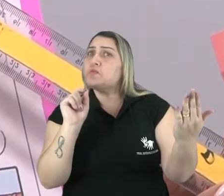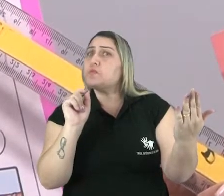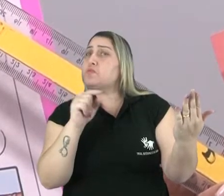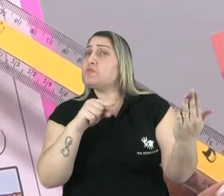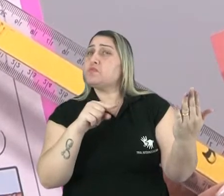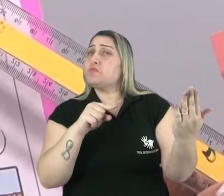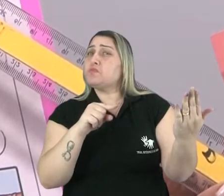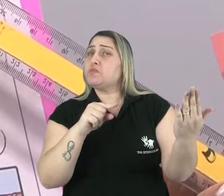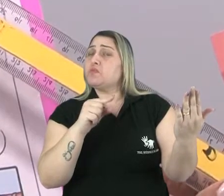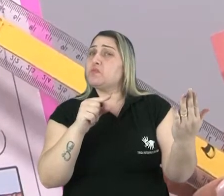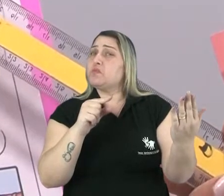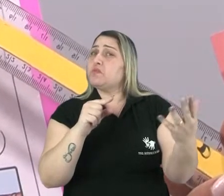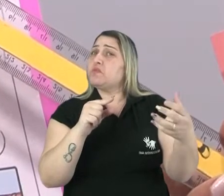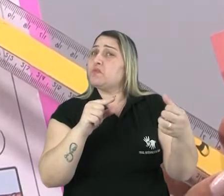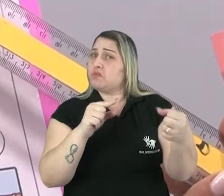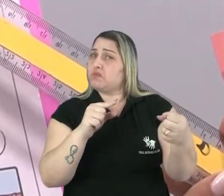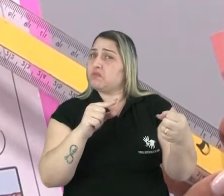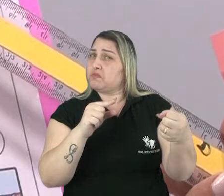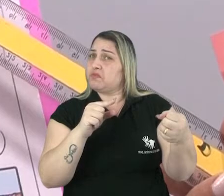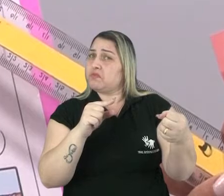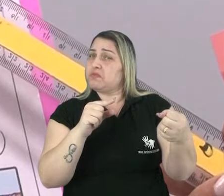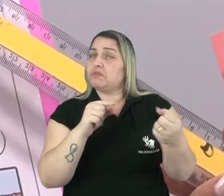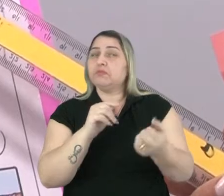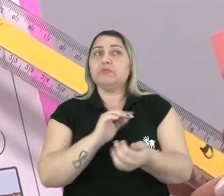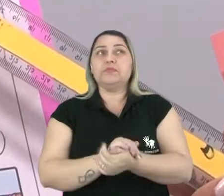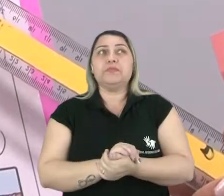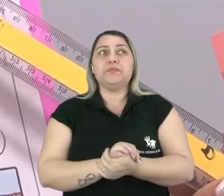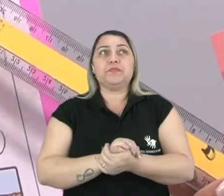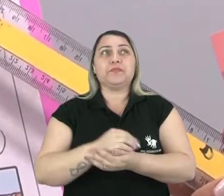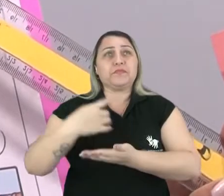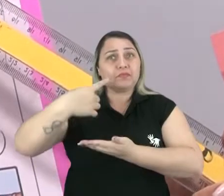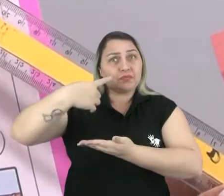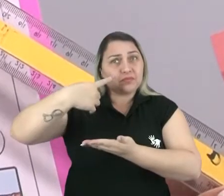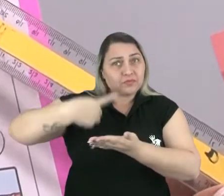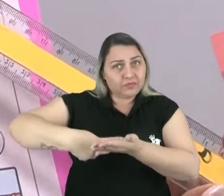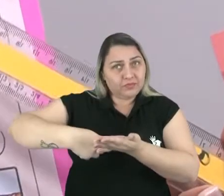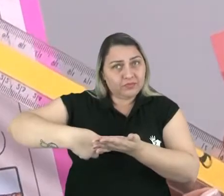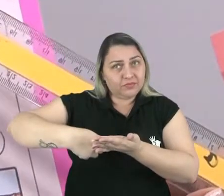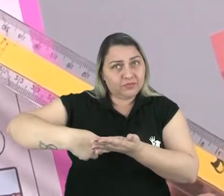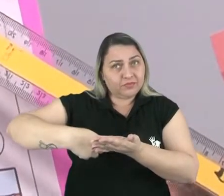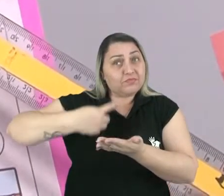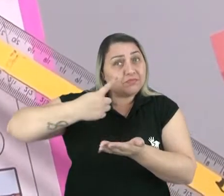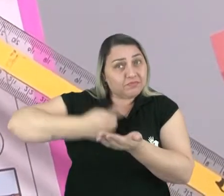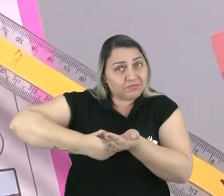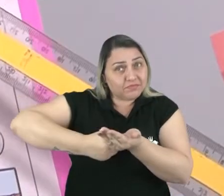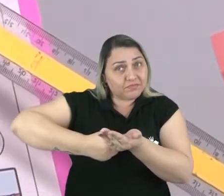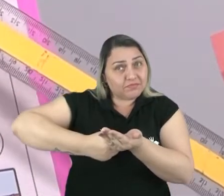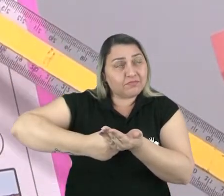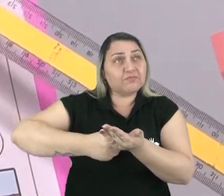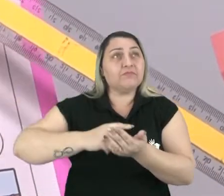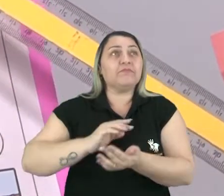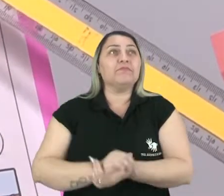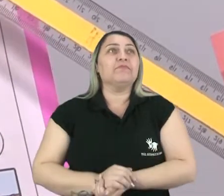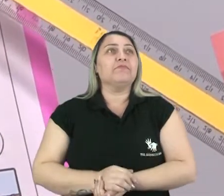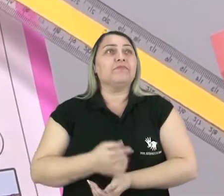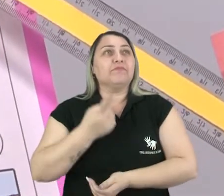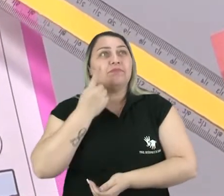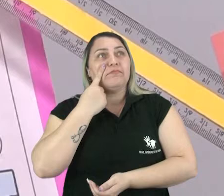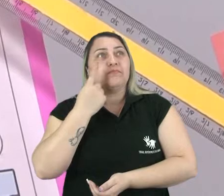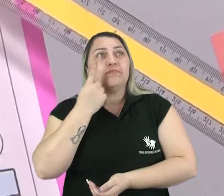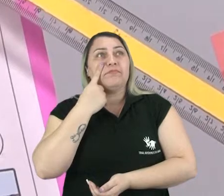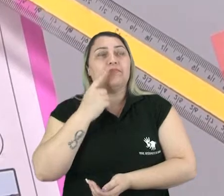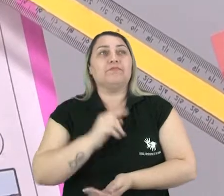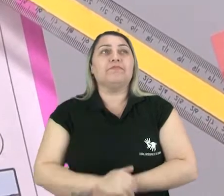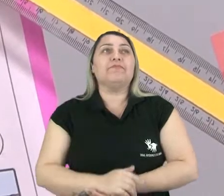está segurando na mão? Será que é um cachorro-quente? Será? Vamos observar. Tem